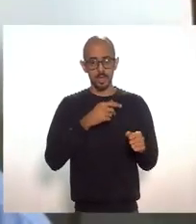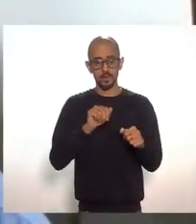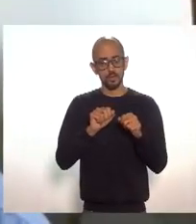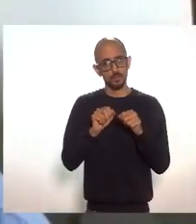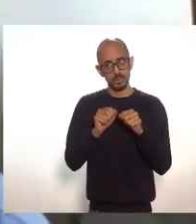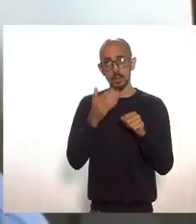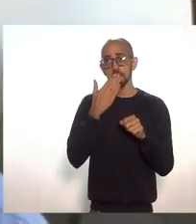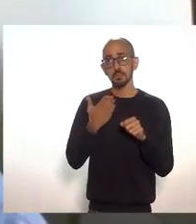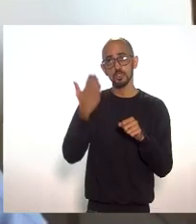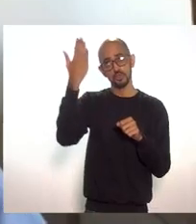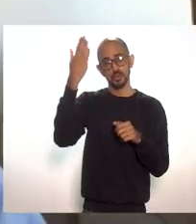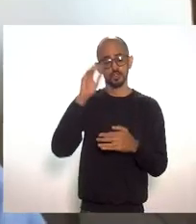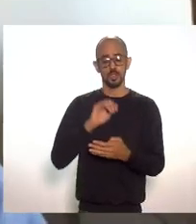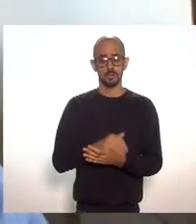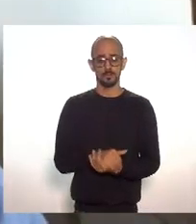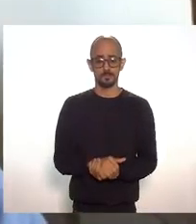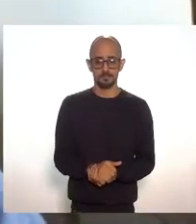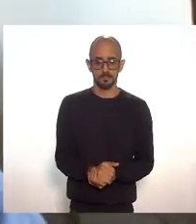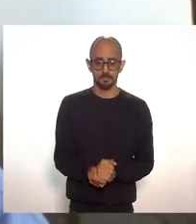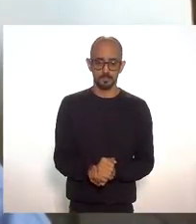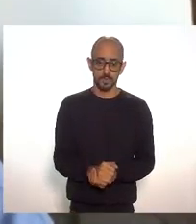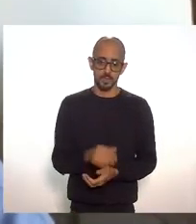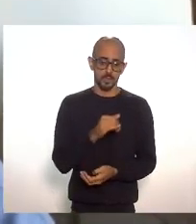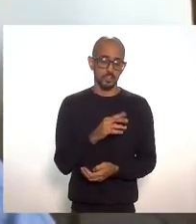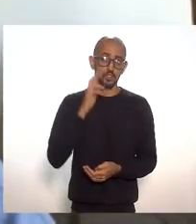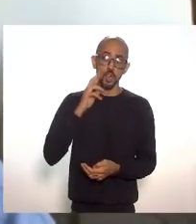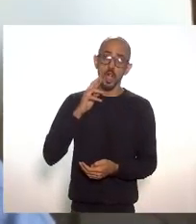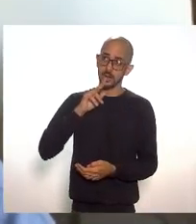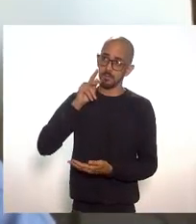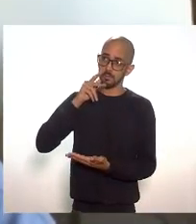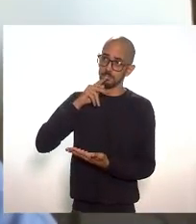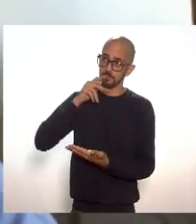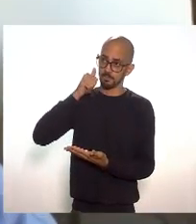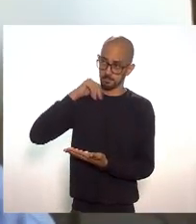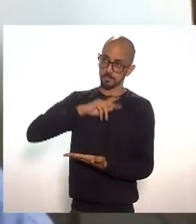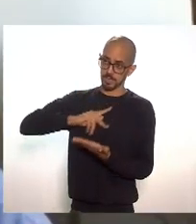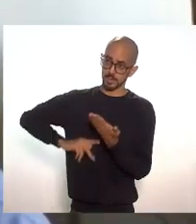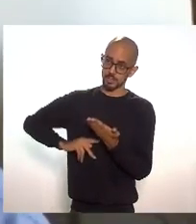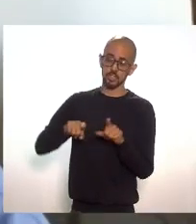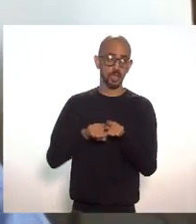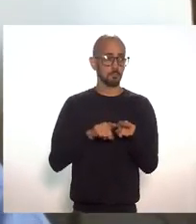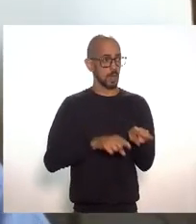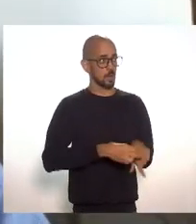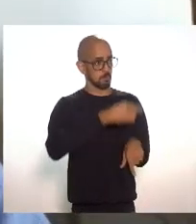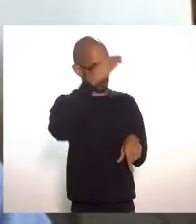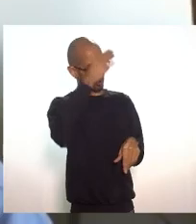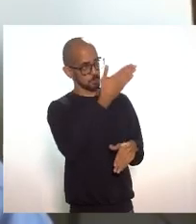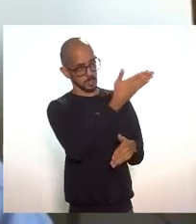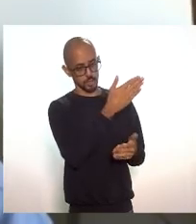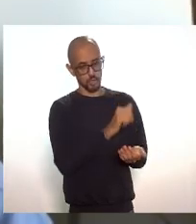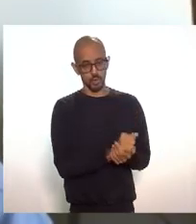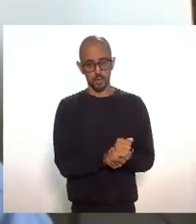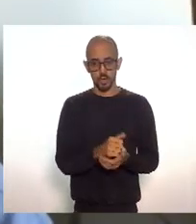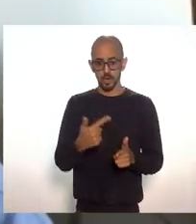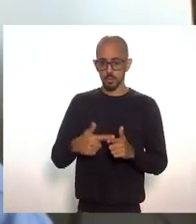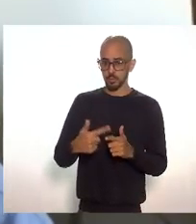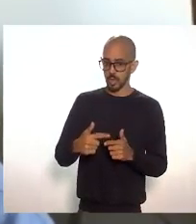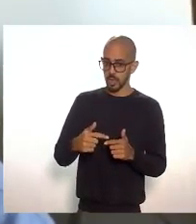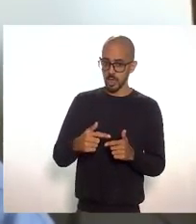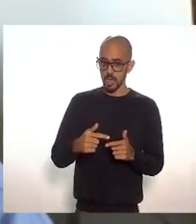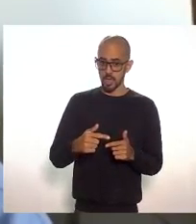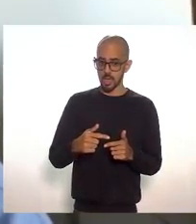Vossa Excelência, senhora presidente, e também ao deputado Márcio Pacheco. Eu não estou abrindo nenhuma